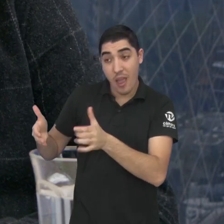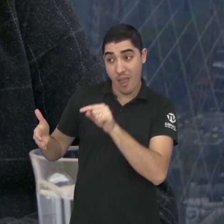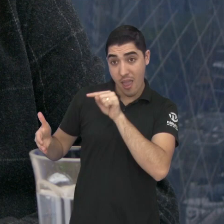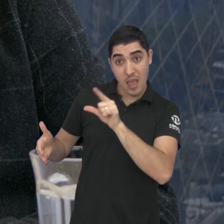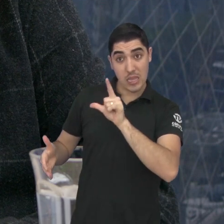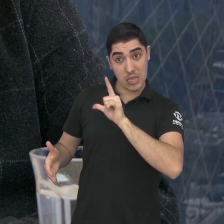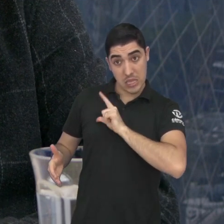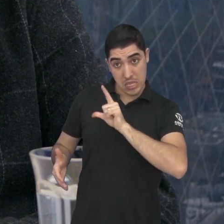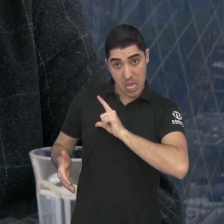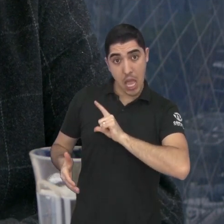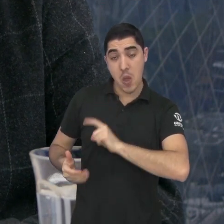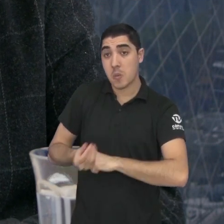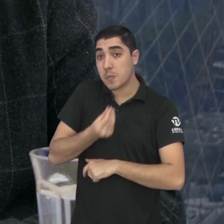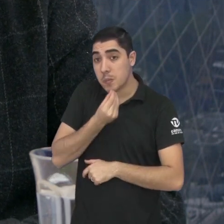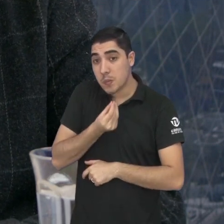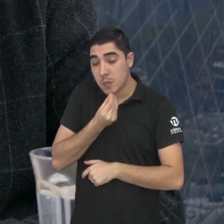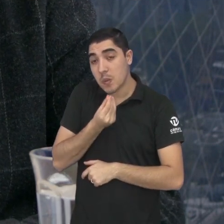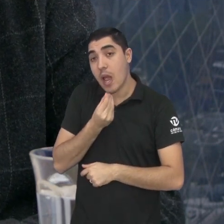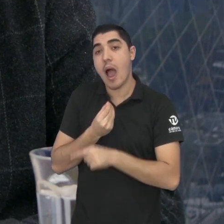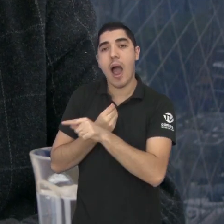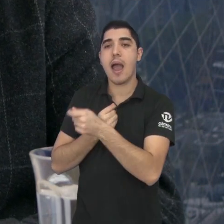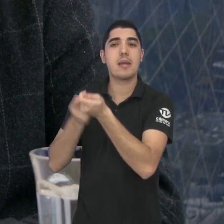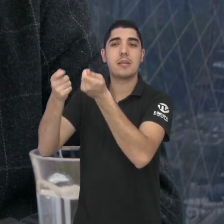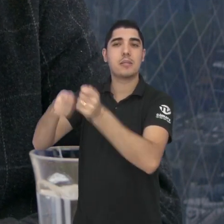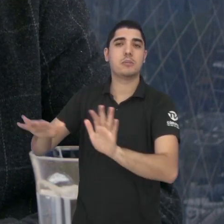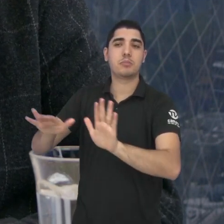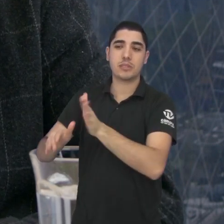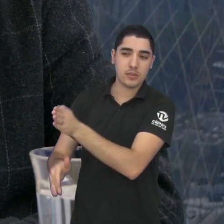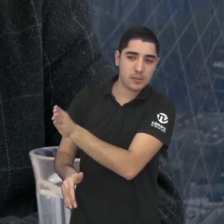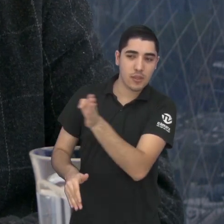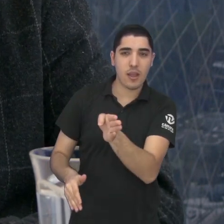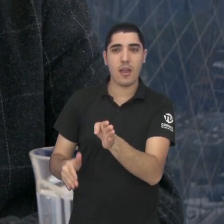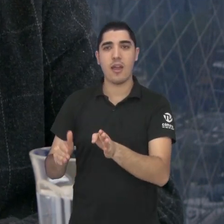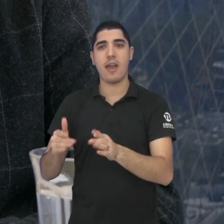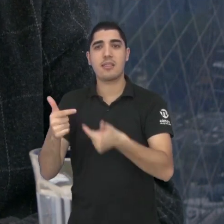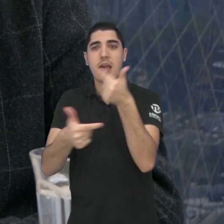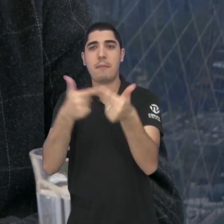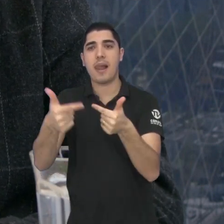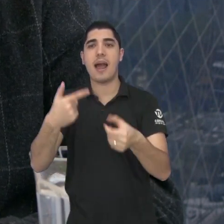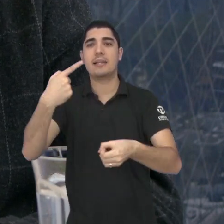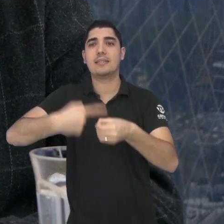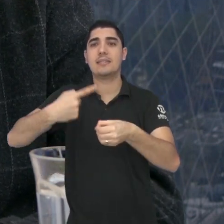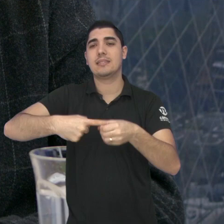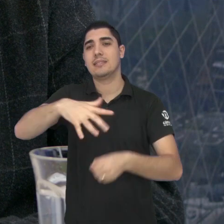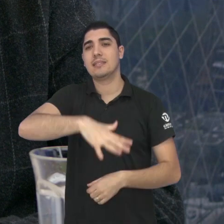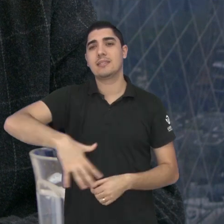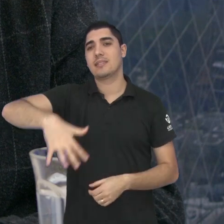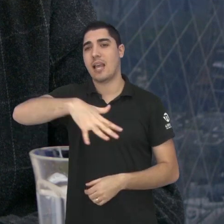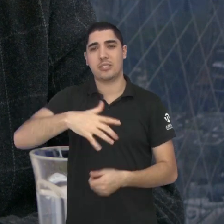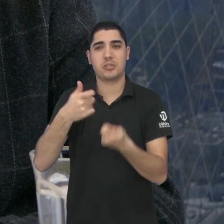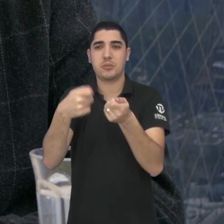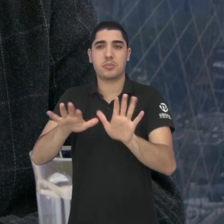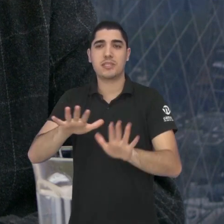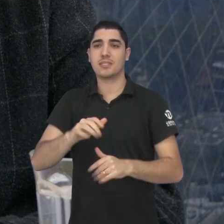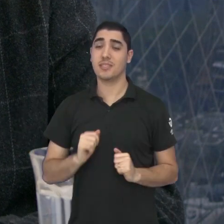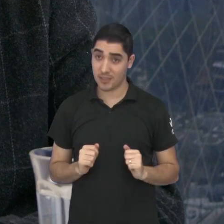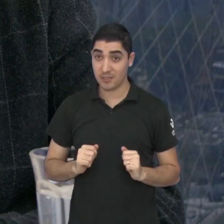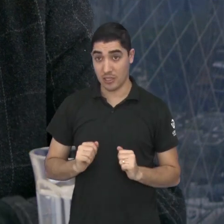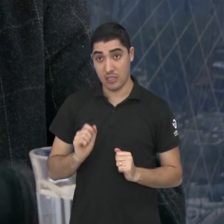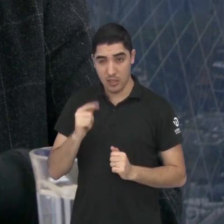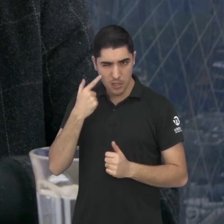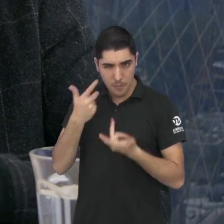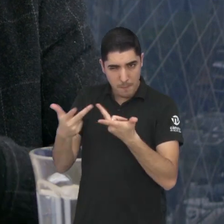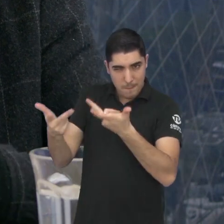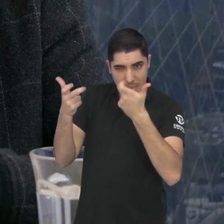para a cidade, não vai vir para a área urbana. Então, você percebe, você mantém ele lá, porque esse é um problema sério, você vindo para